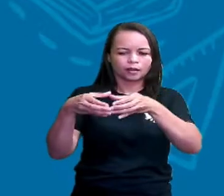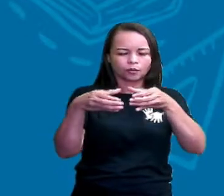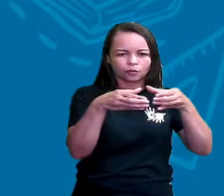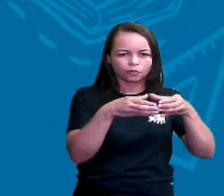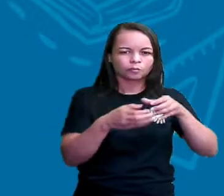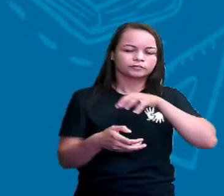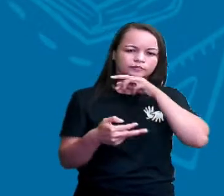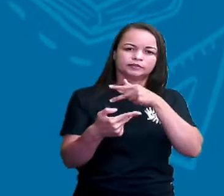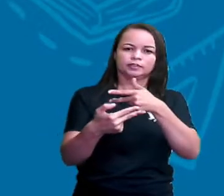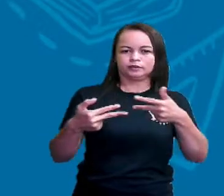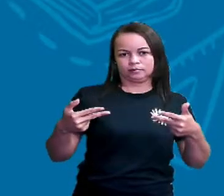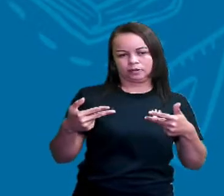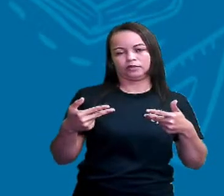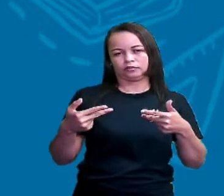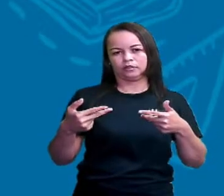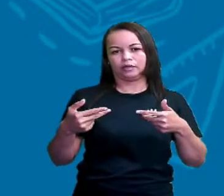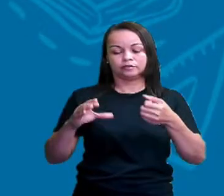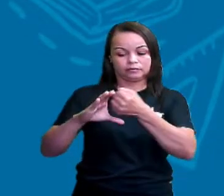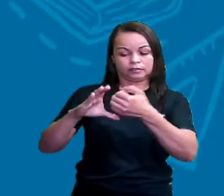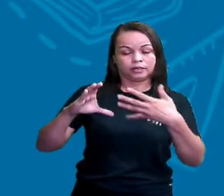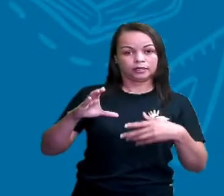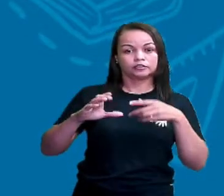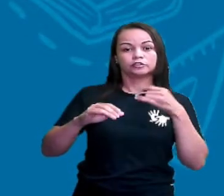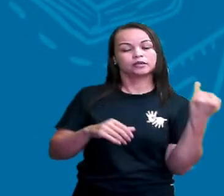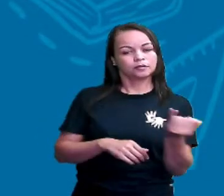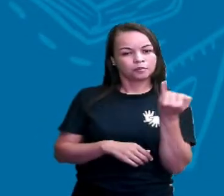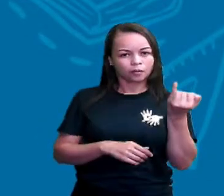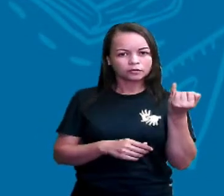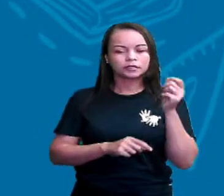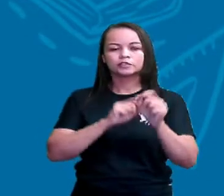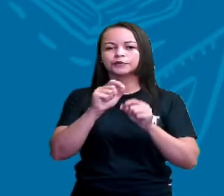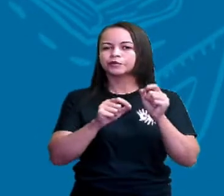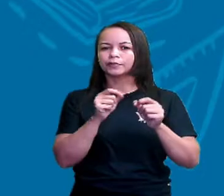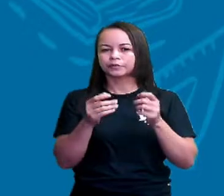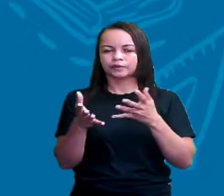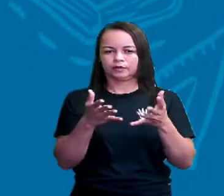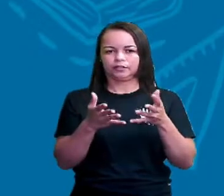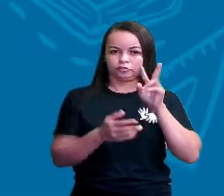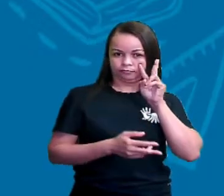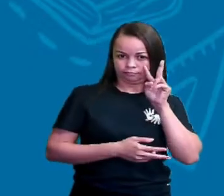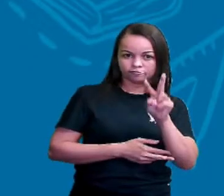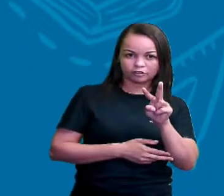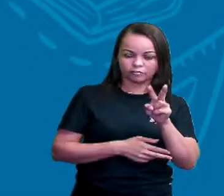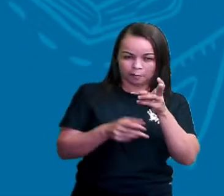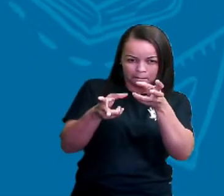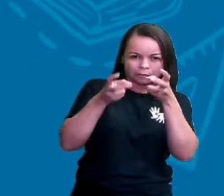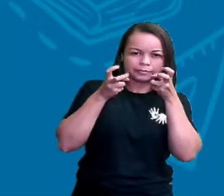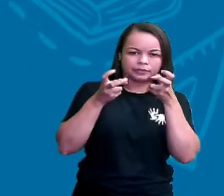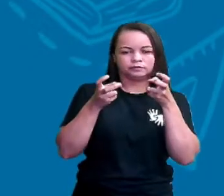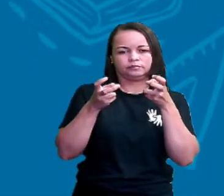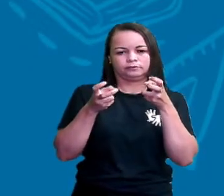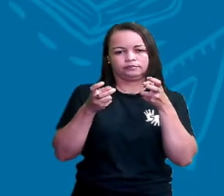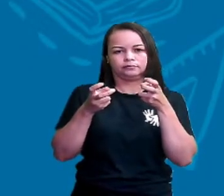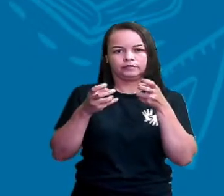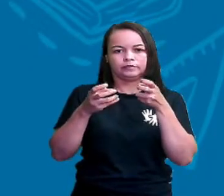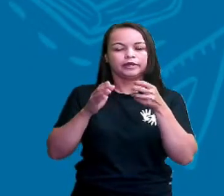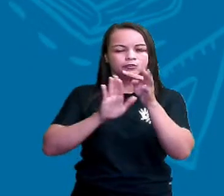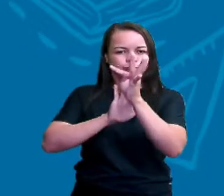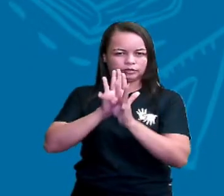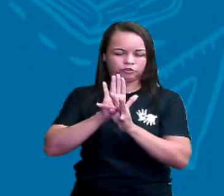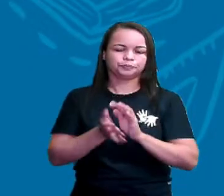animais através de uma característica muito importante que a gente vai identificar e a gente vai ver, perceber ao longo desse texto. O